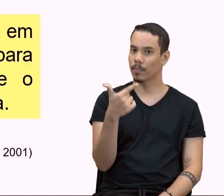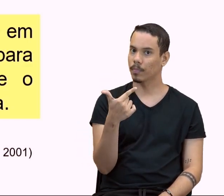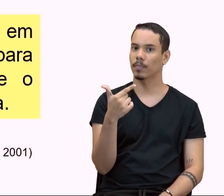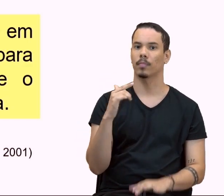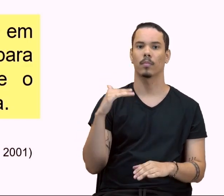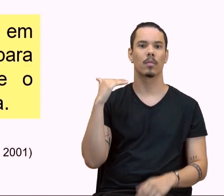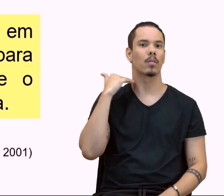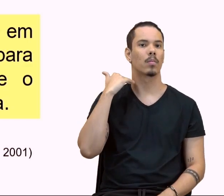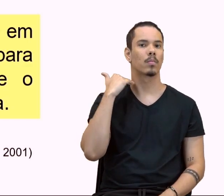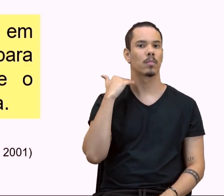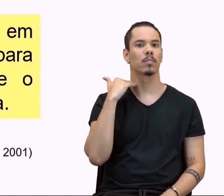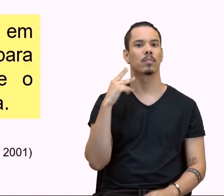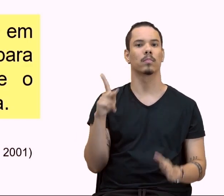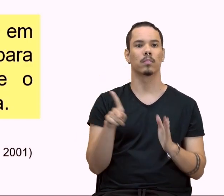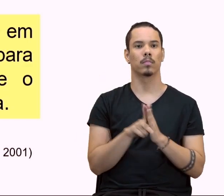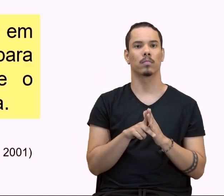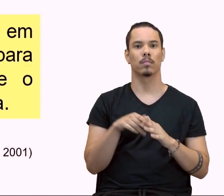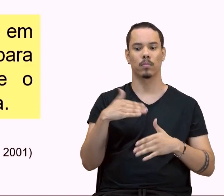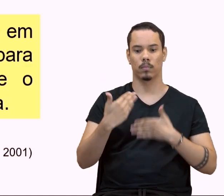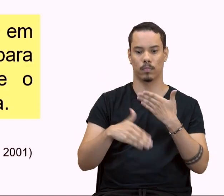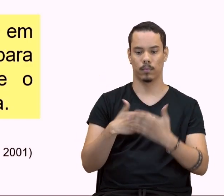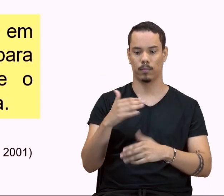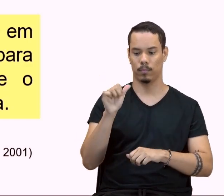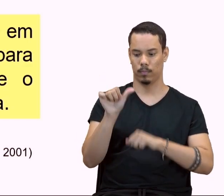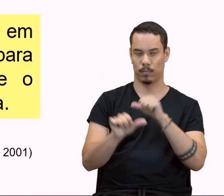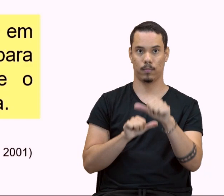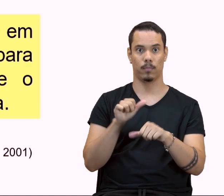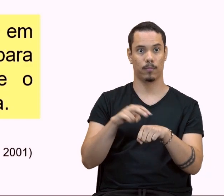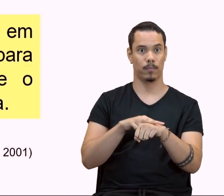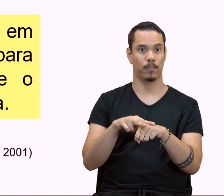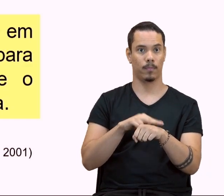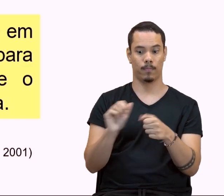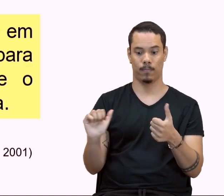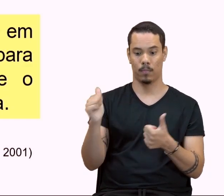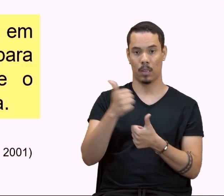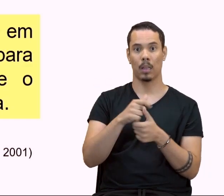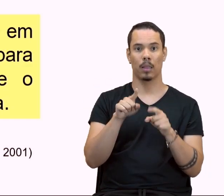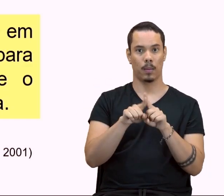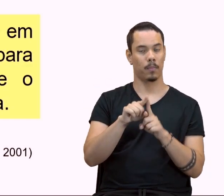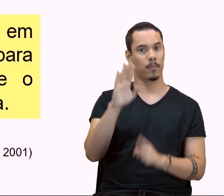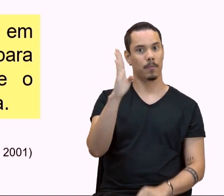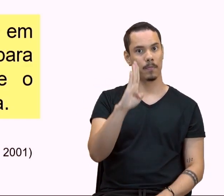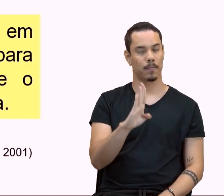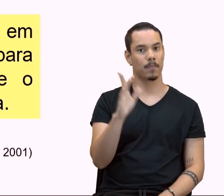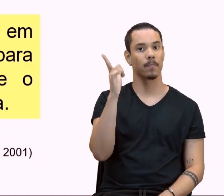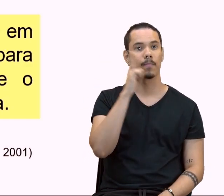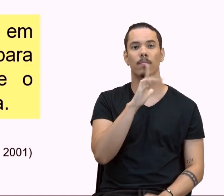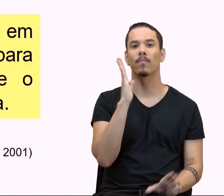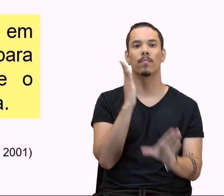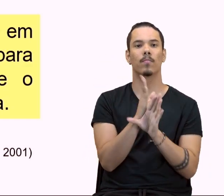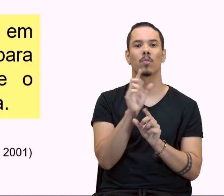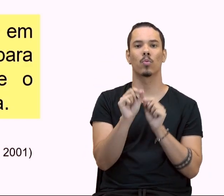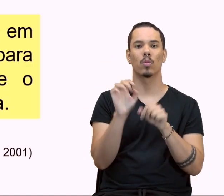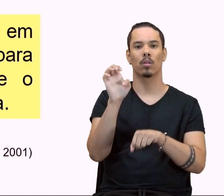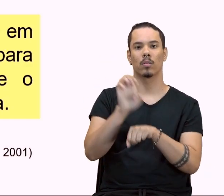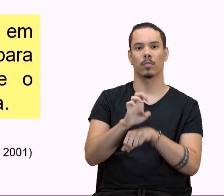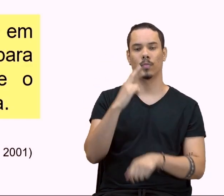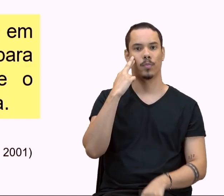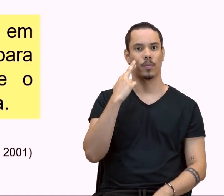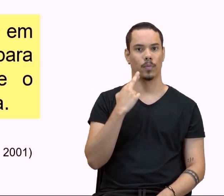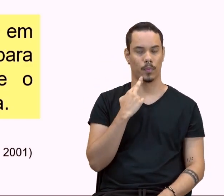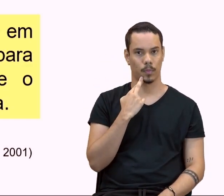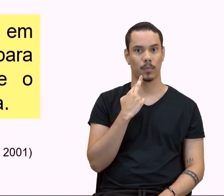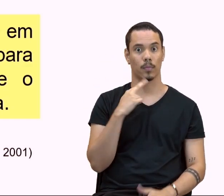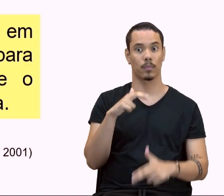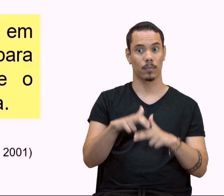para Reconstrução e Desenvolvimento, BIRD, né, e o Brasil, para execução, por quem? Pelo Estado de Rondônia. Então, de certa